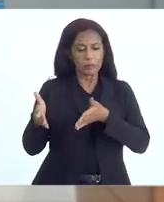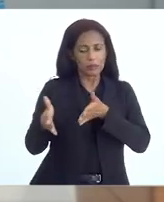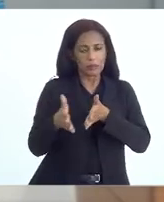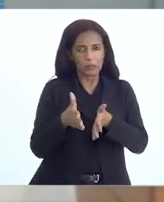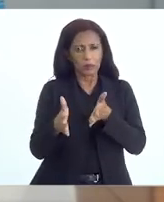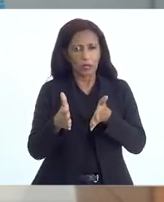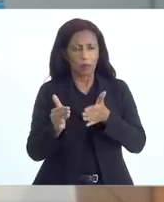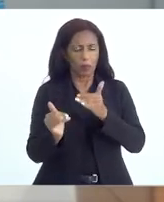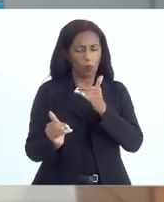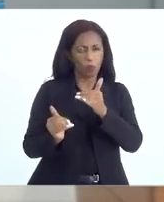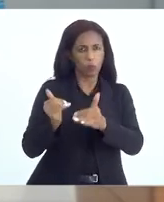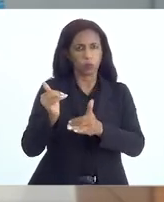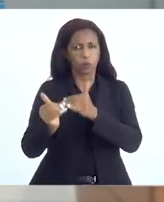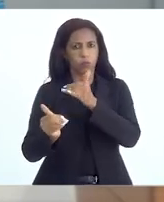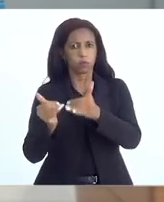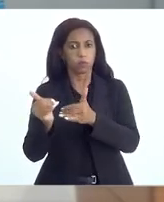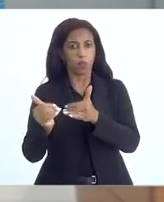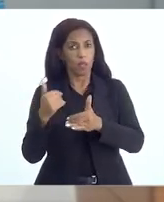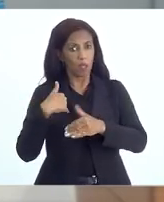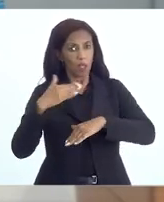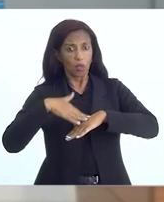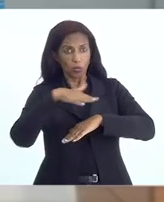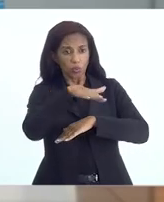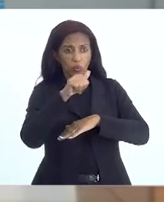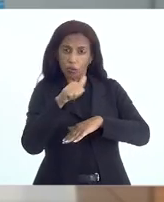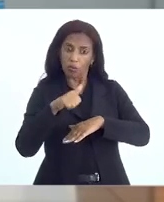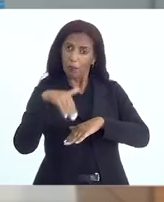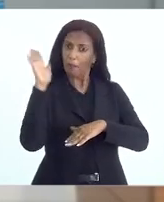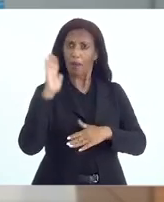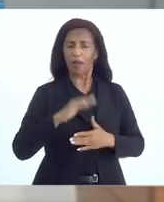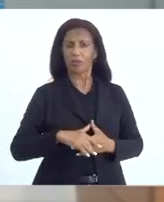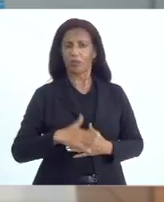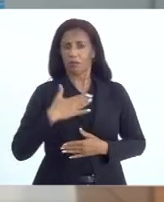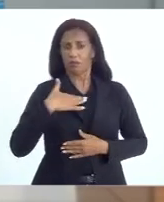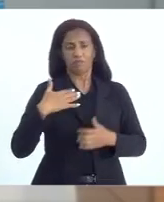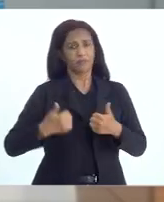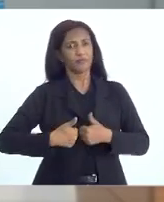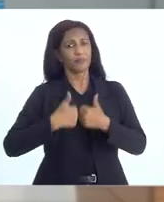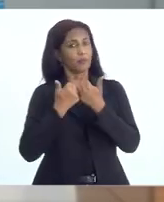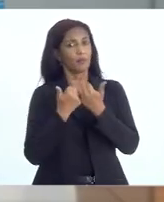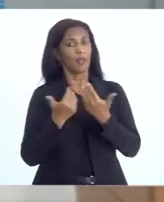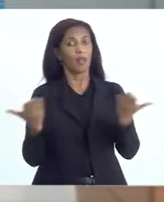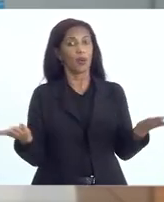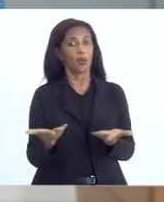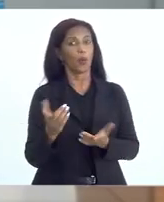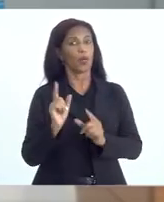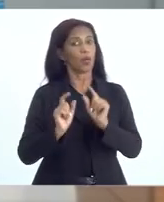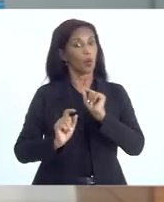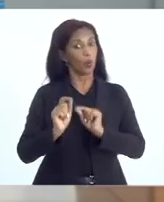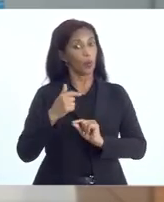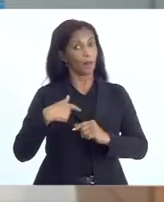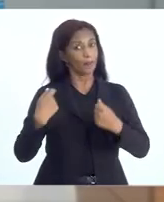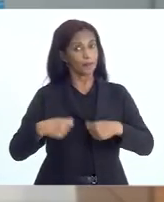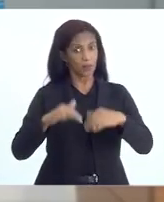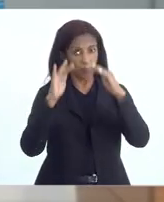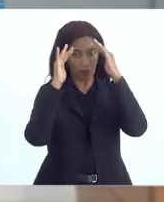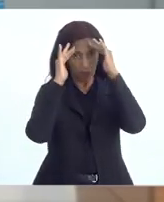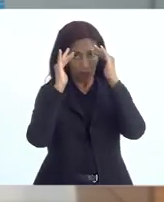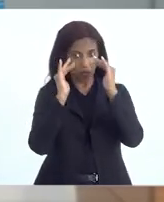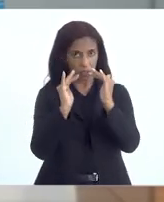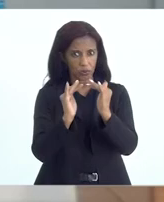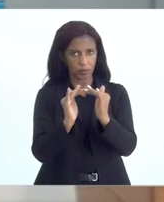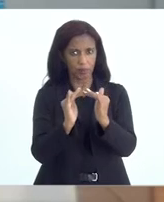construir essa saída junto com a Corporação eu chamo mais o melhor agora o que eu tenho que respeitar